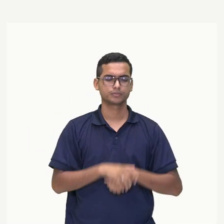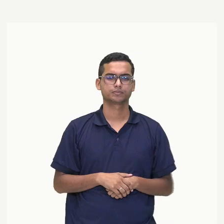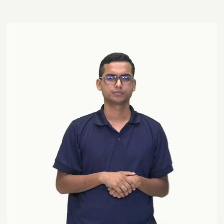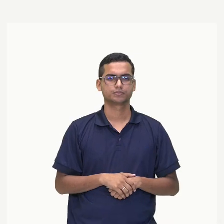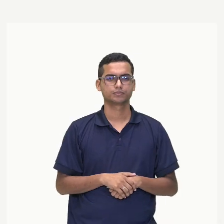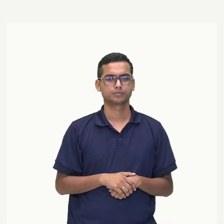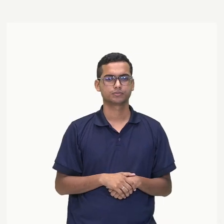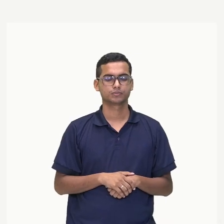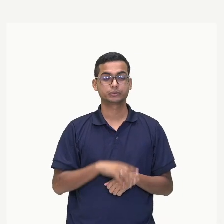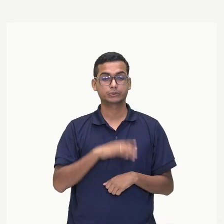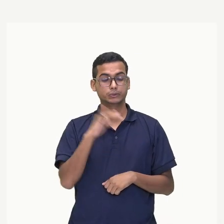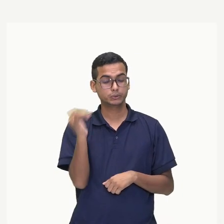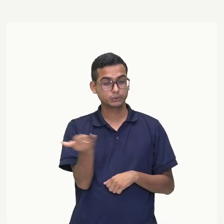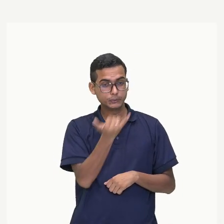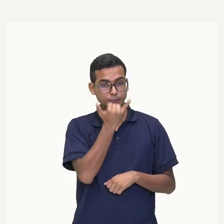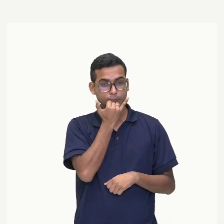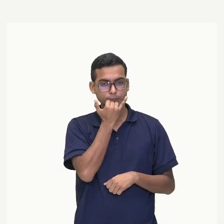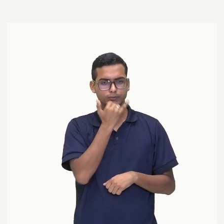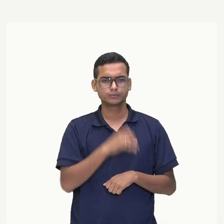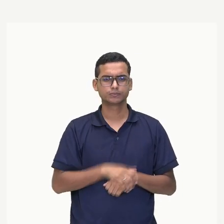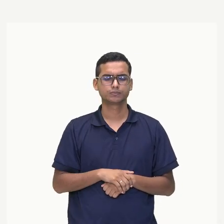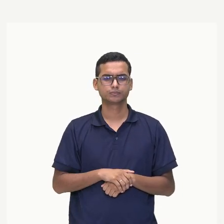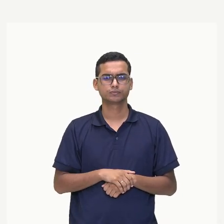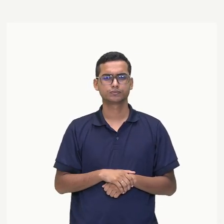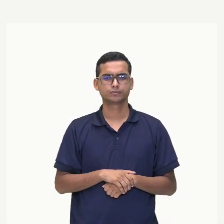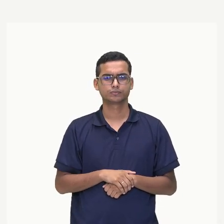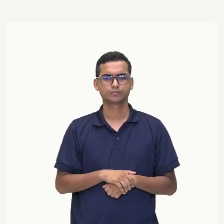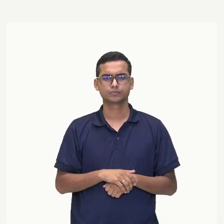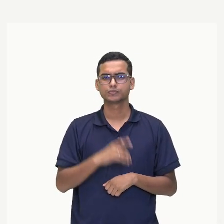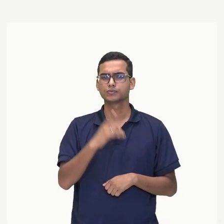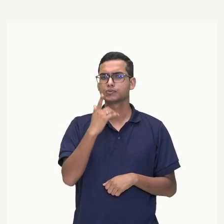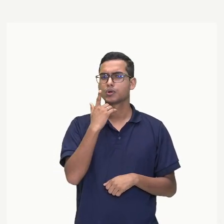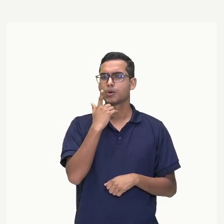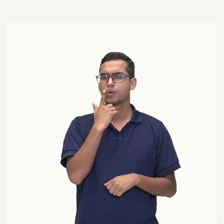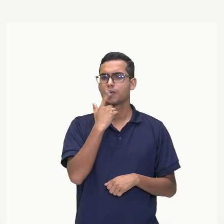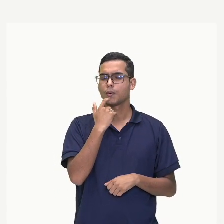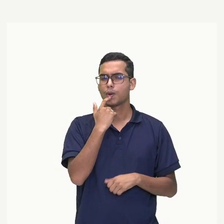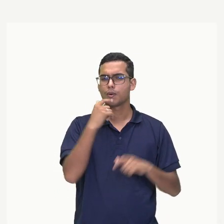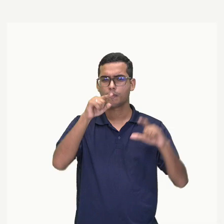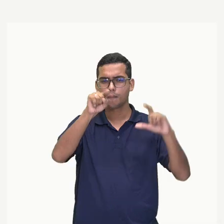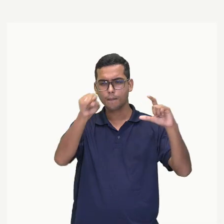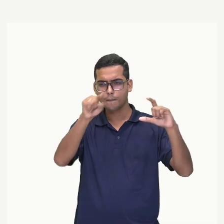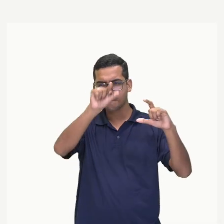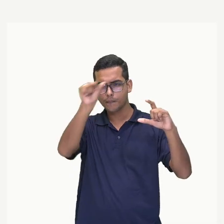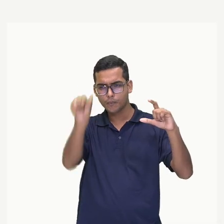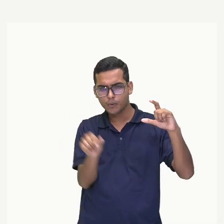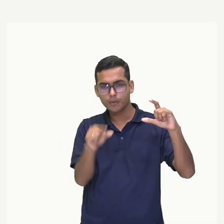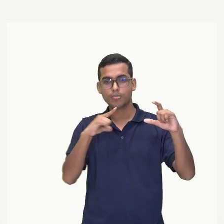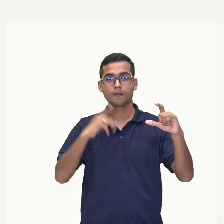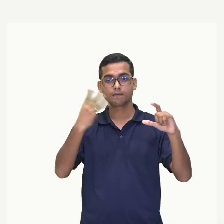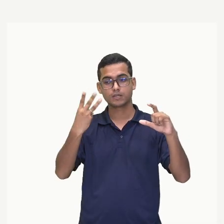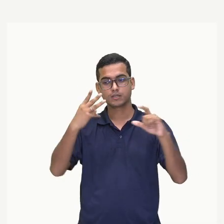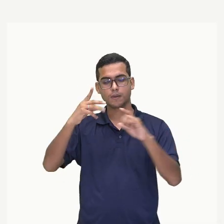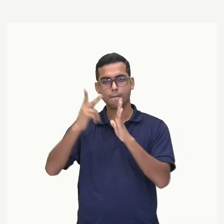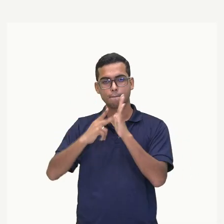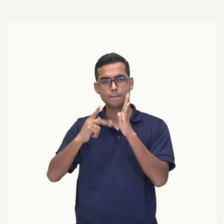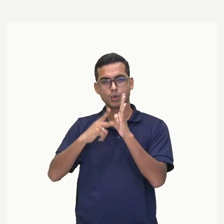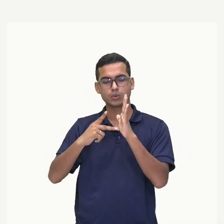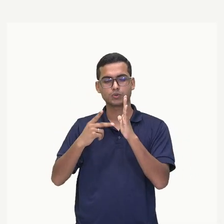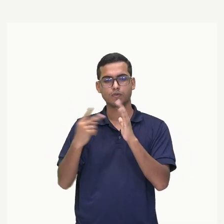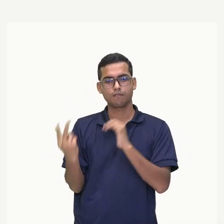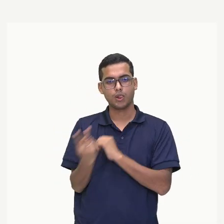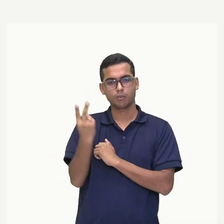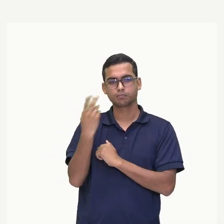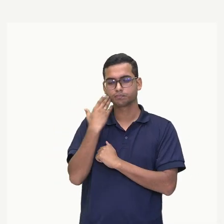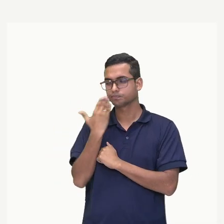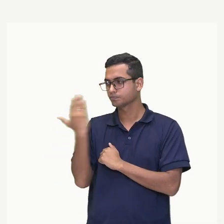Aliás, essa parte vermelhinha aqui, ó, do meio, vale 3 pontos, né? Olha aqui, então você vai